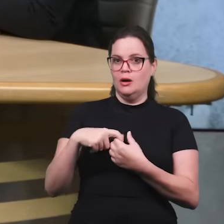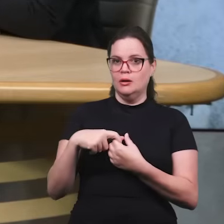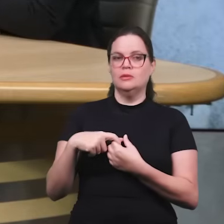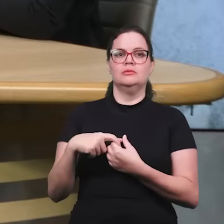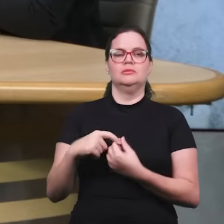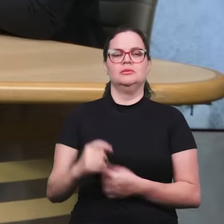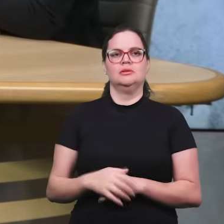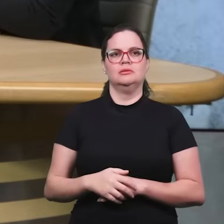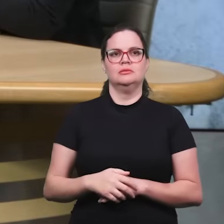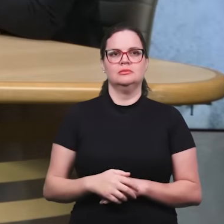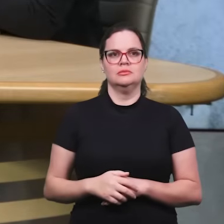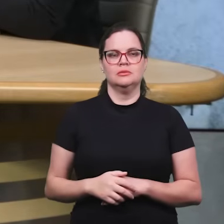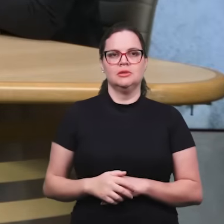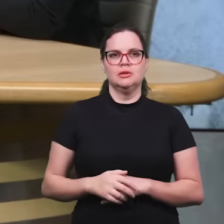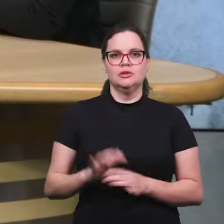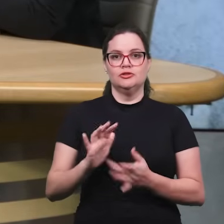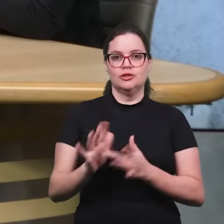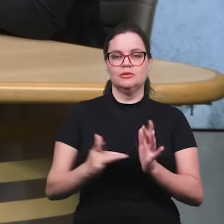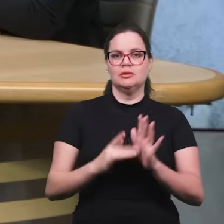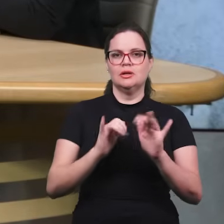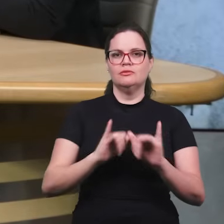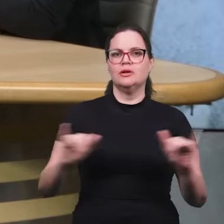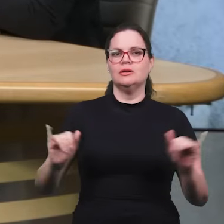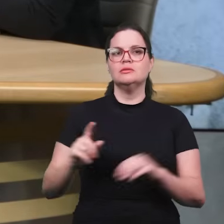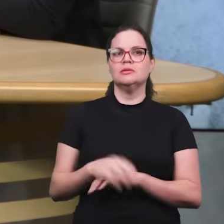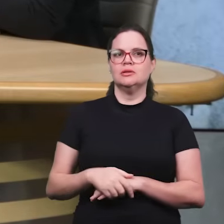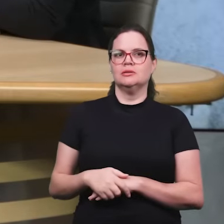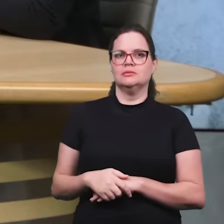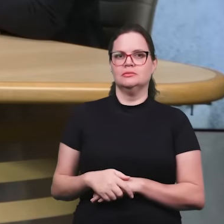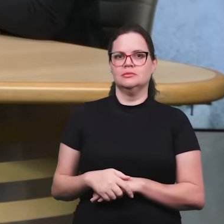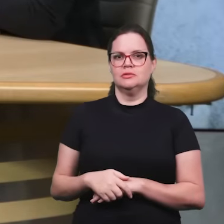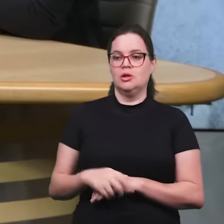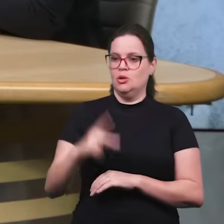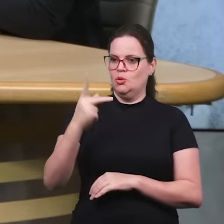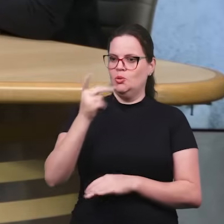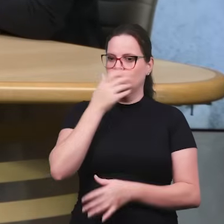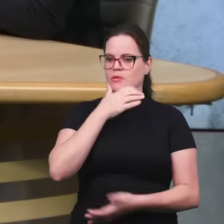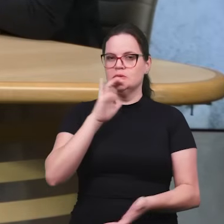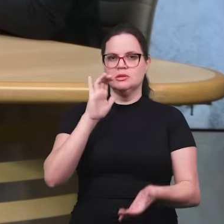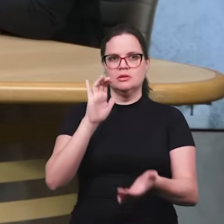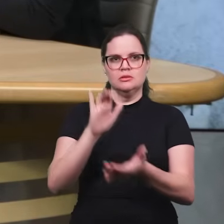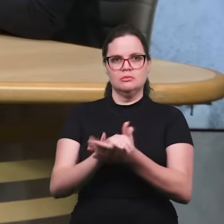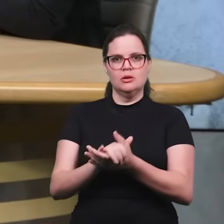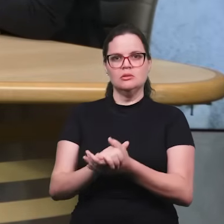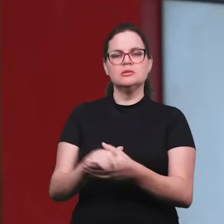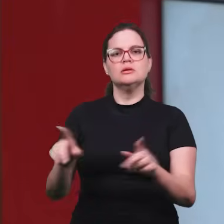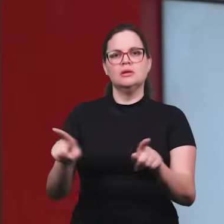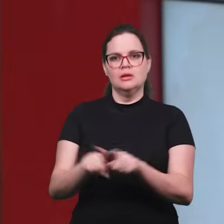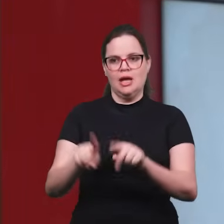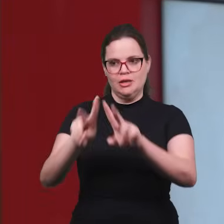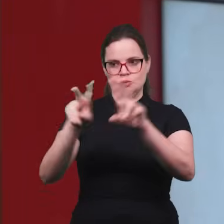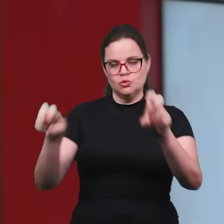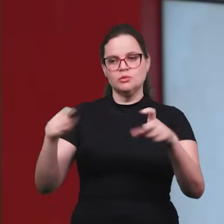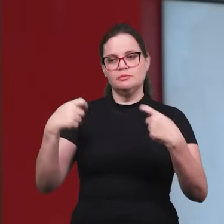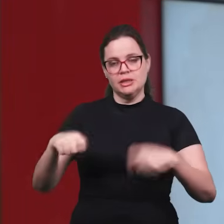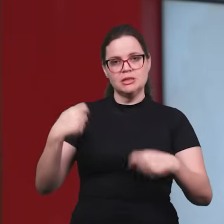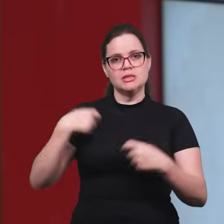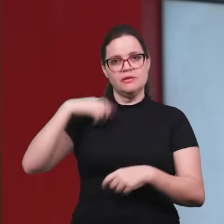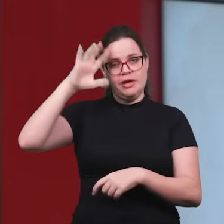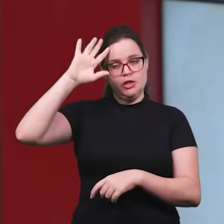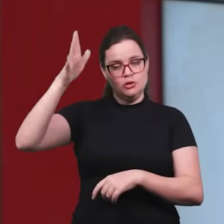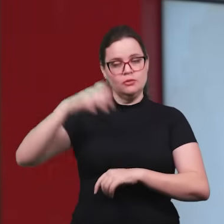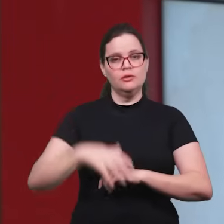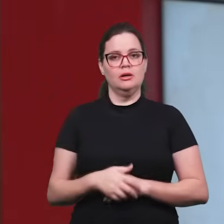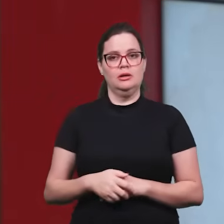Então, assim, o Senhor Jesus estava dizendo aqui, o que para ela? Que o marido dela era a situação que ela precisava resolver. Era a questão da vida dela